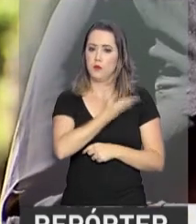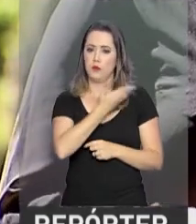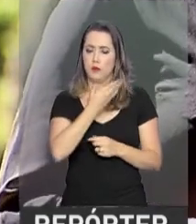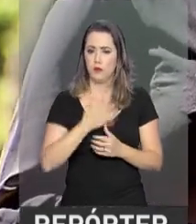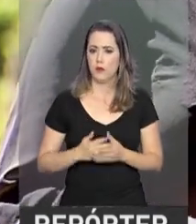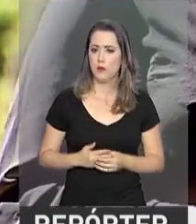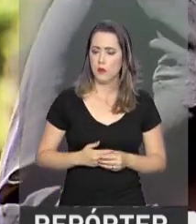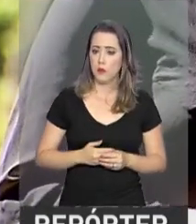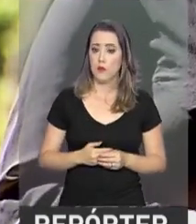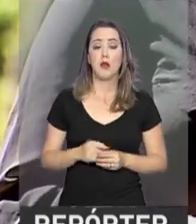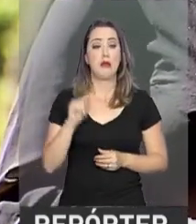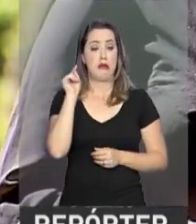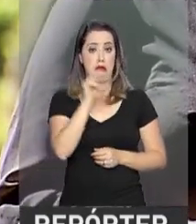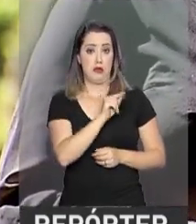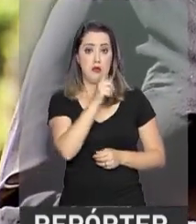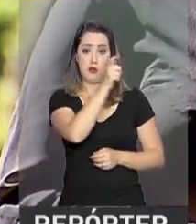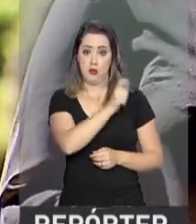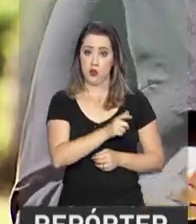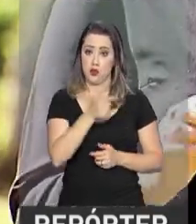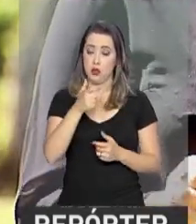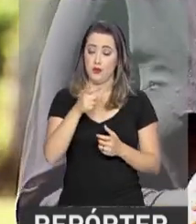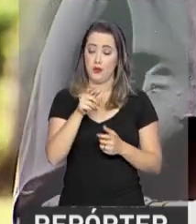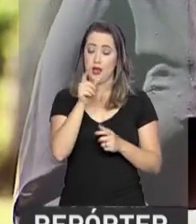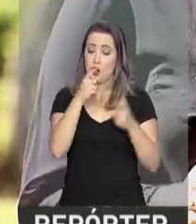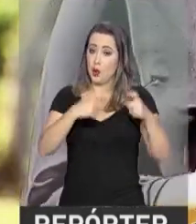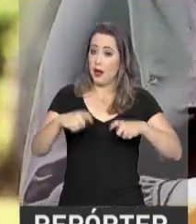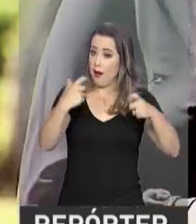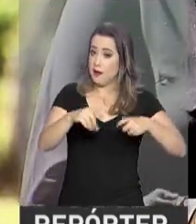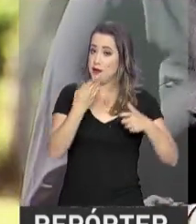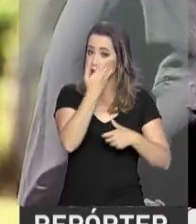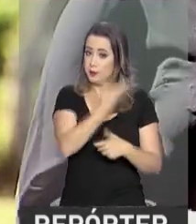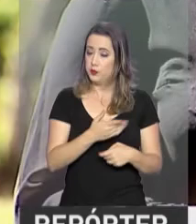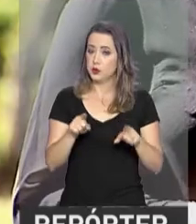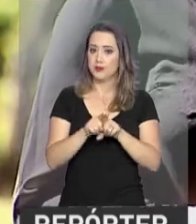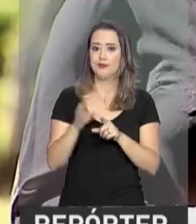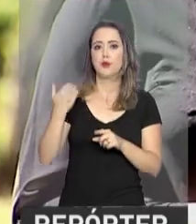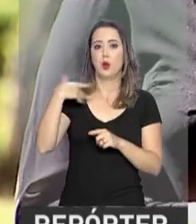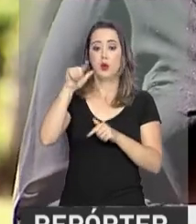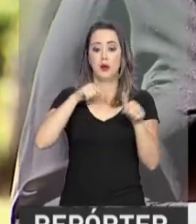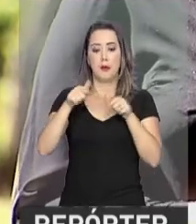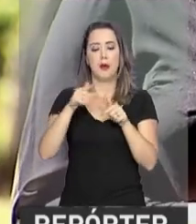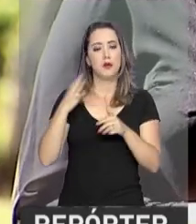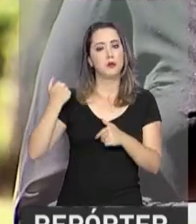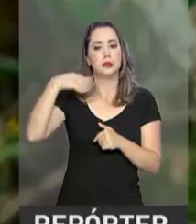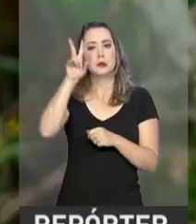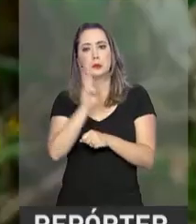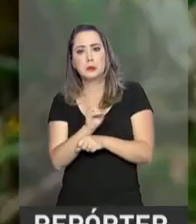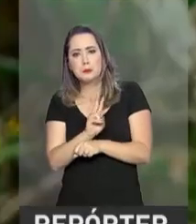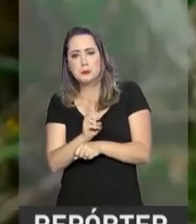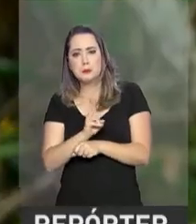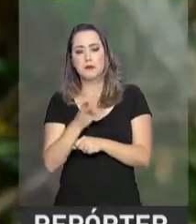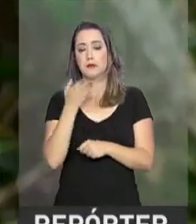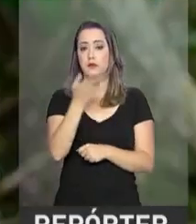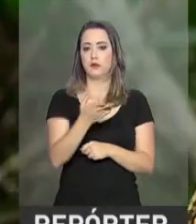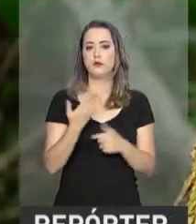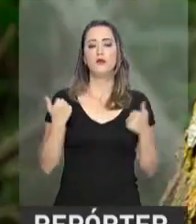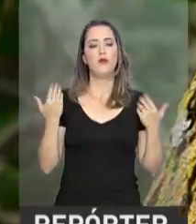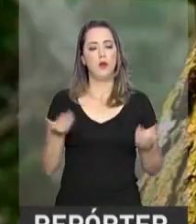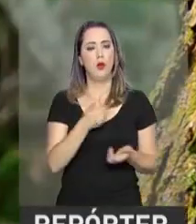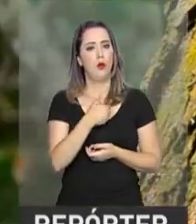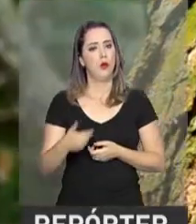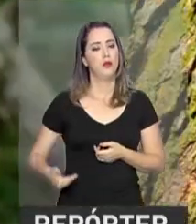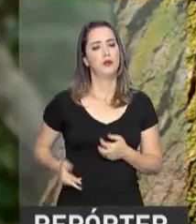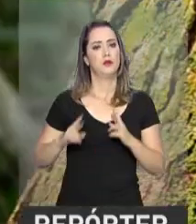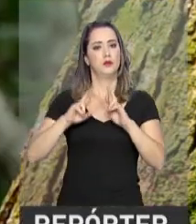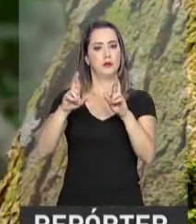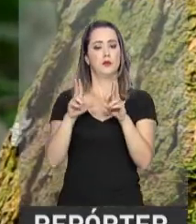amazonas e são nesses locais que boa parte das ações estarão concentradas com a mobilização o governo espera